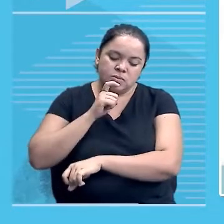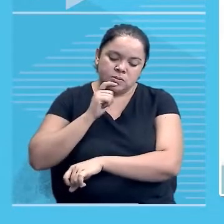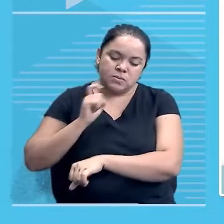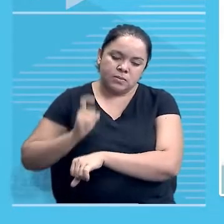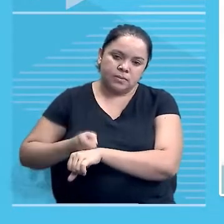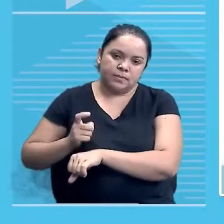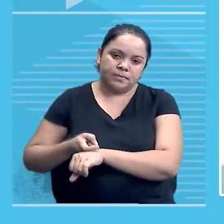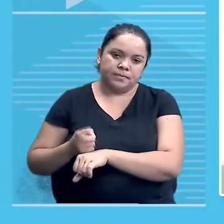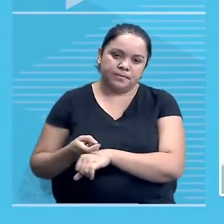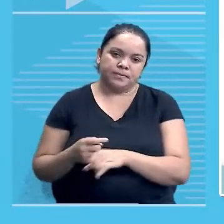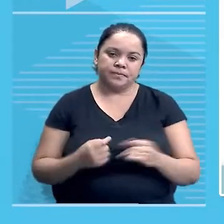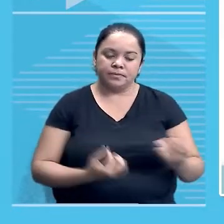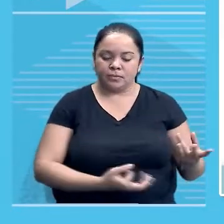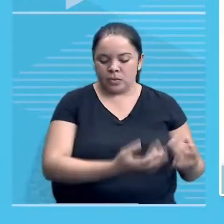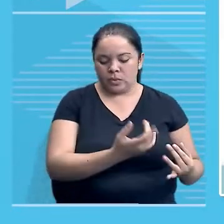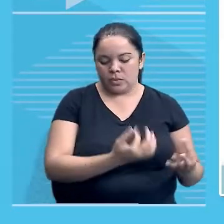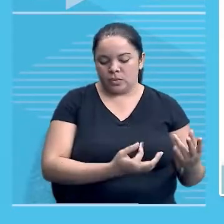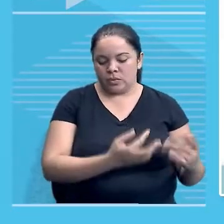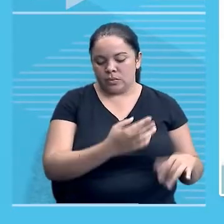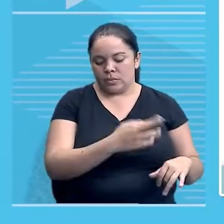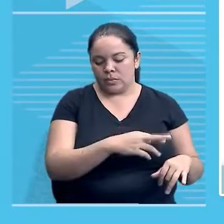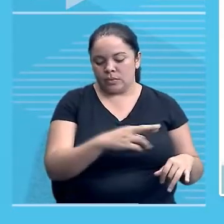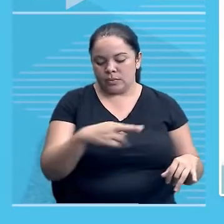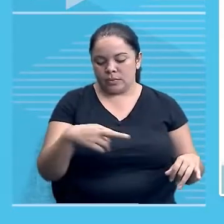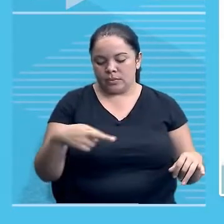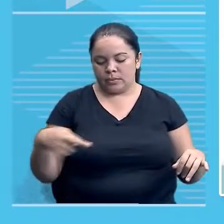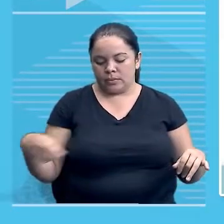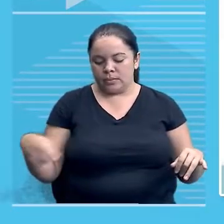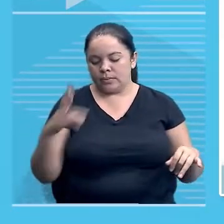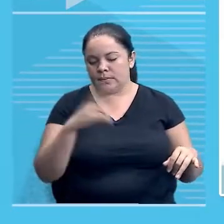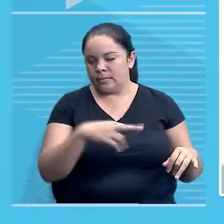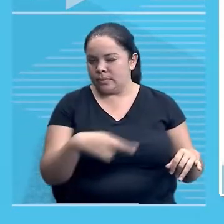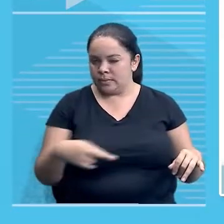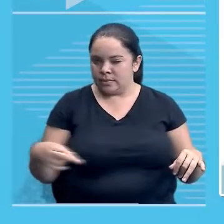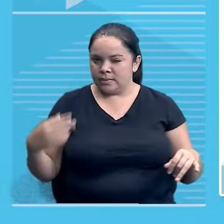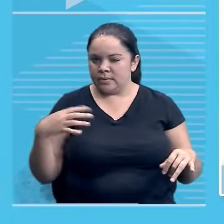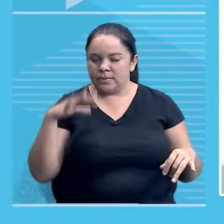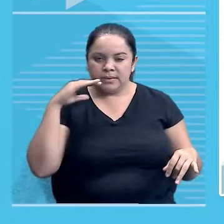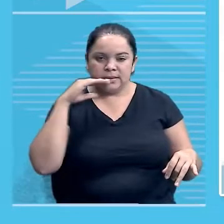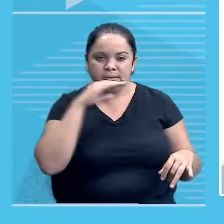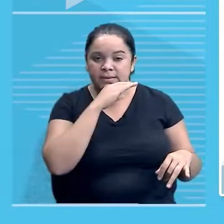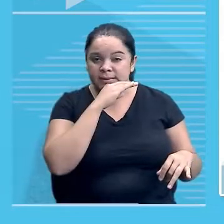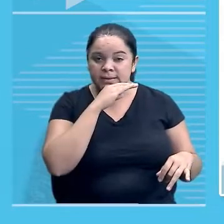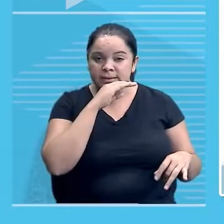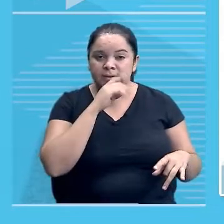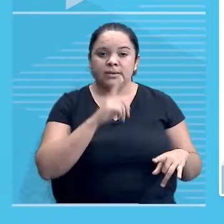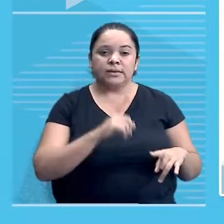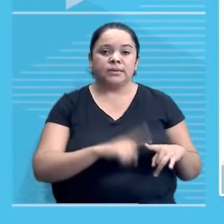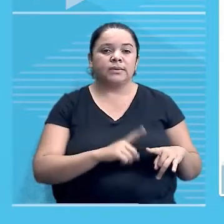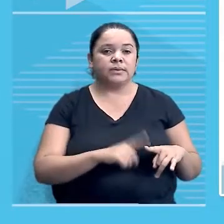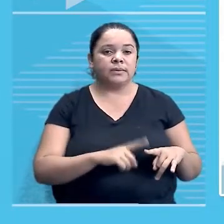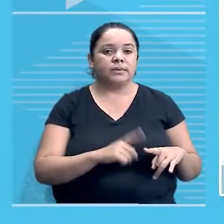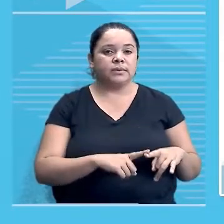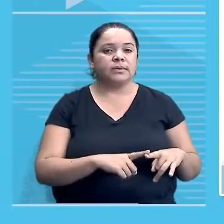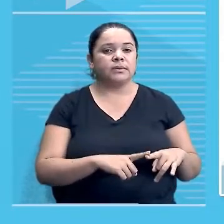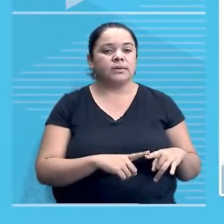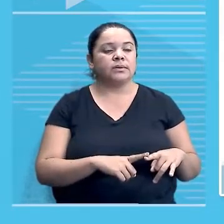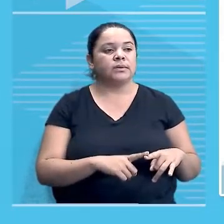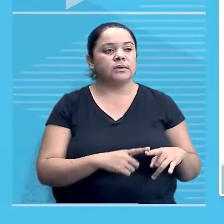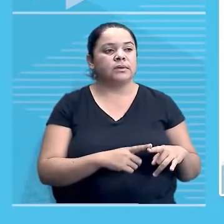Essa chama, ela vai emitir calor por quê? Porque ela está numa temperatura diferente da do